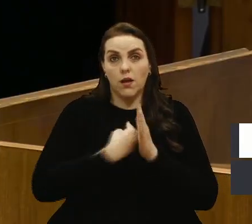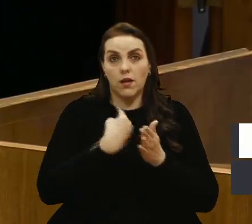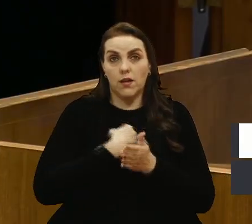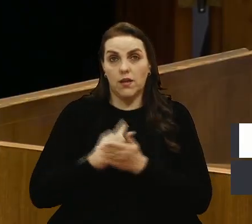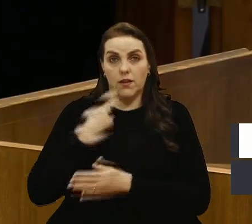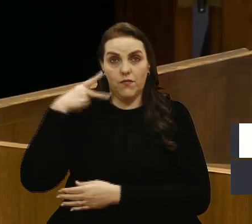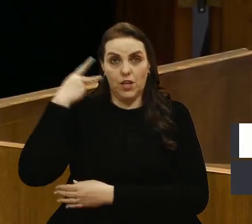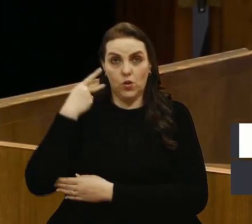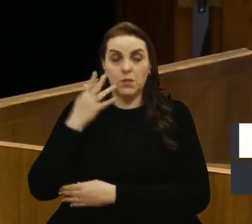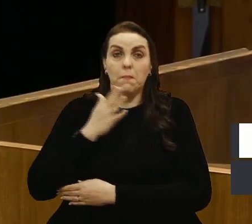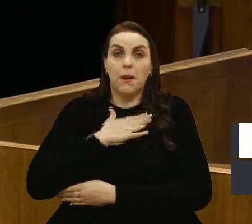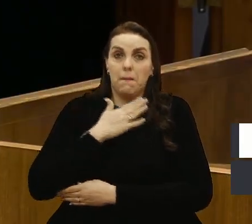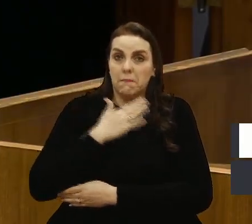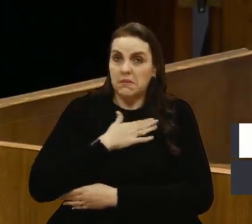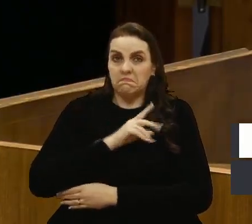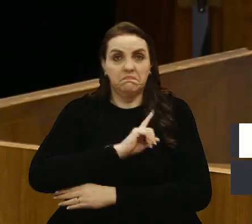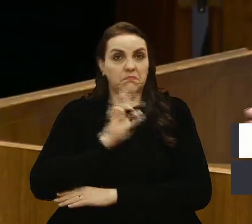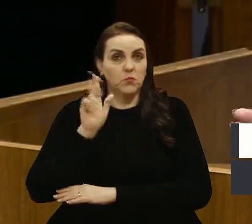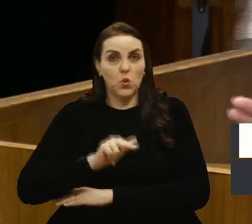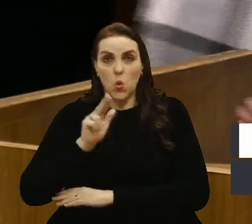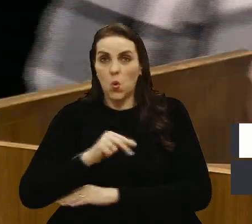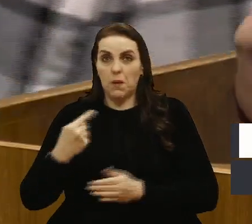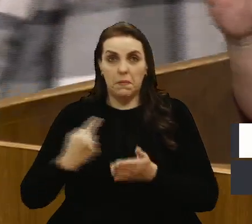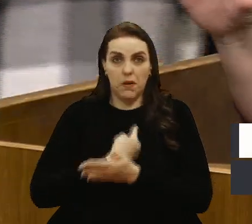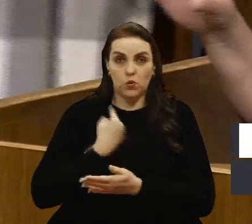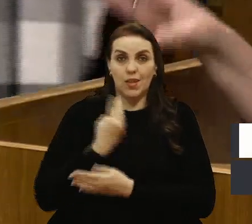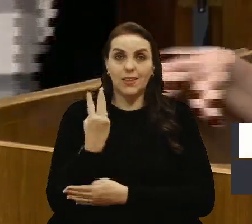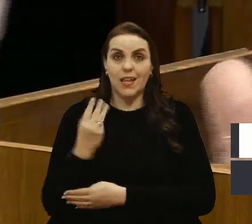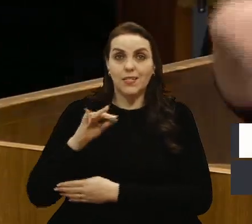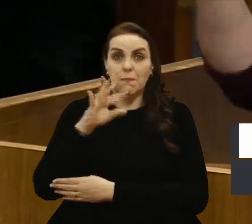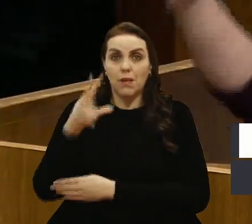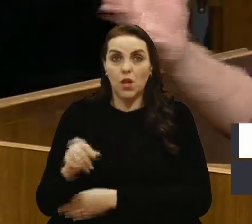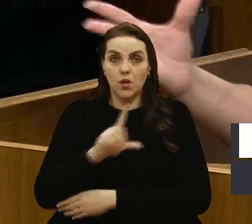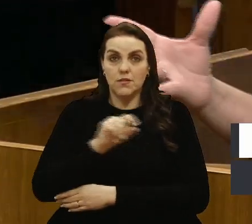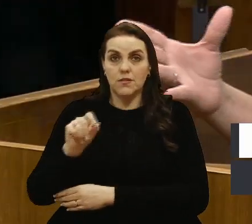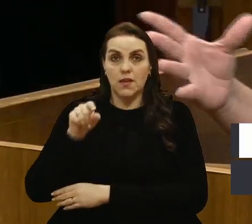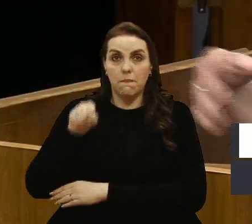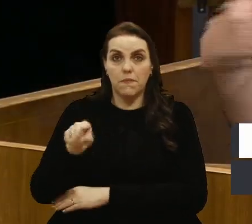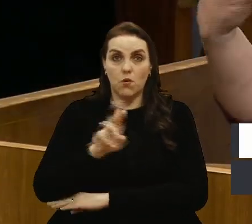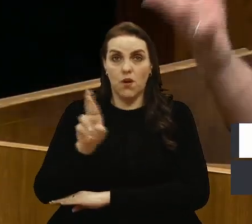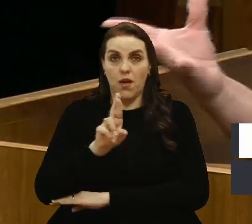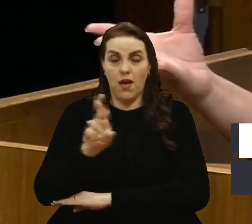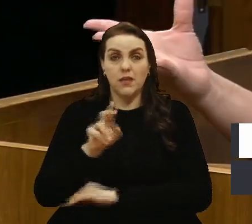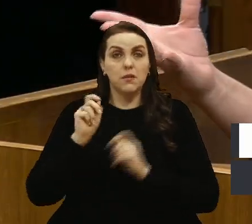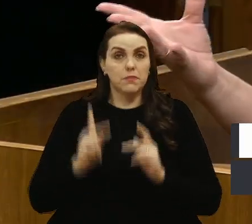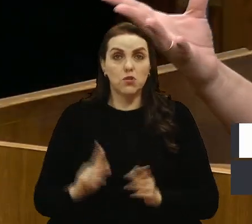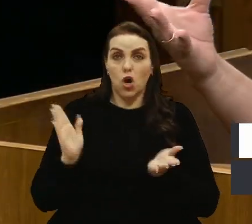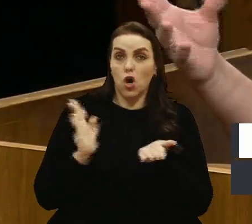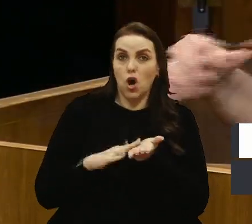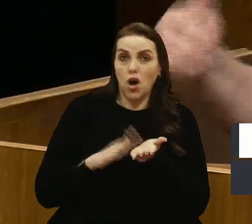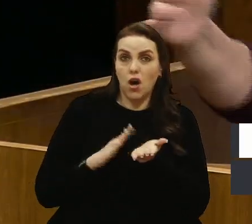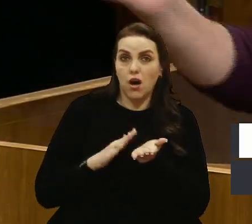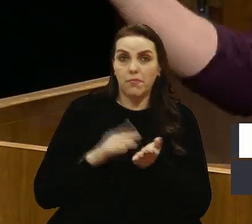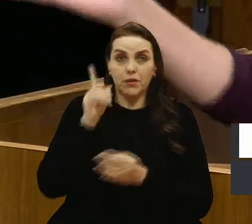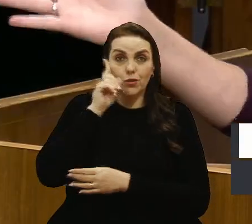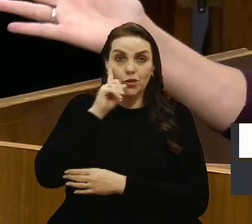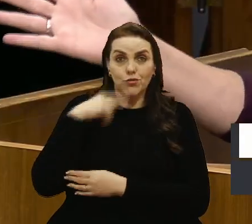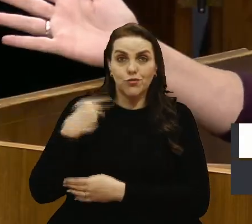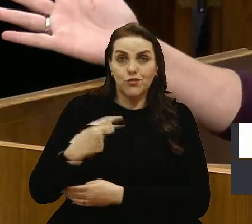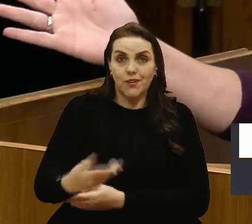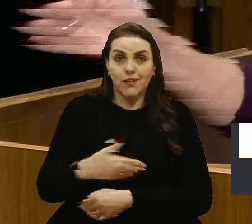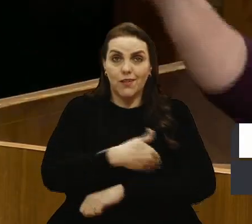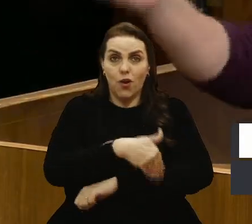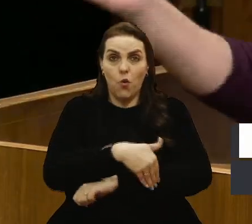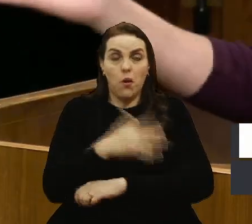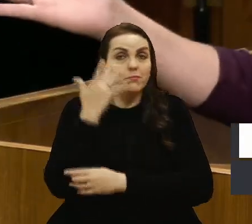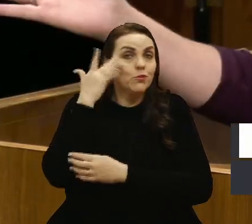passou a questão da consulta, né, são 3.100.000 reais lá, e o pessoal está cobrando, e o pessoal cobra nas ruas todos os dias. Não sei se cobram todos